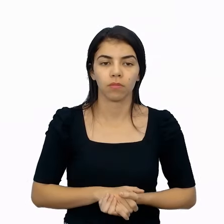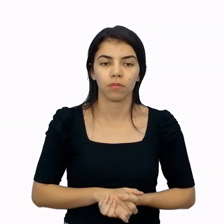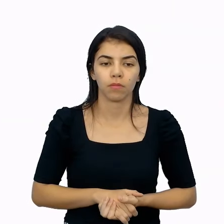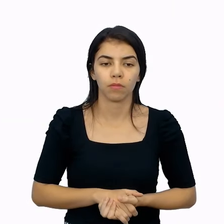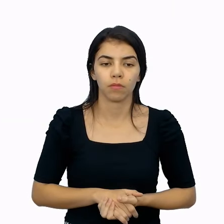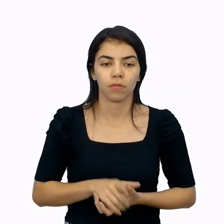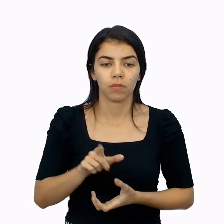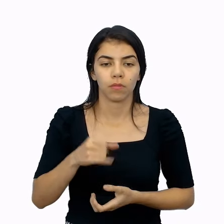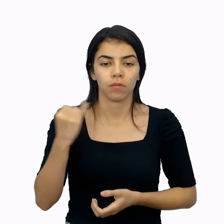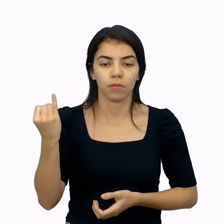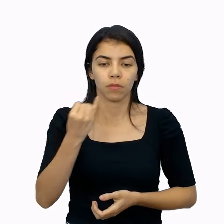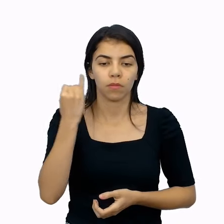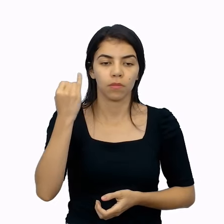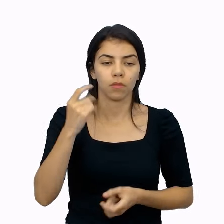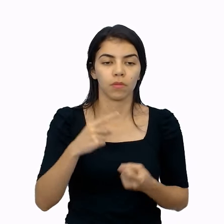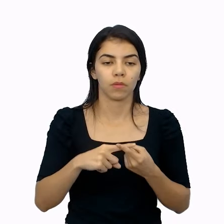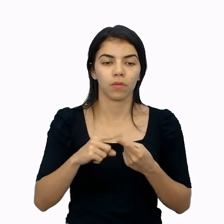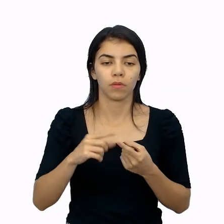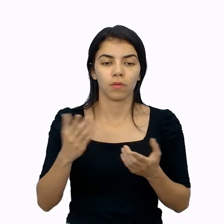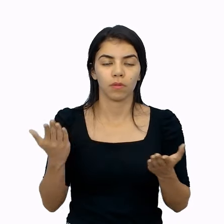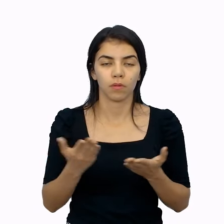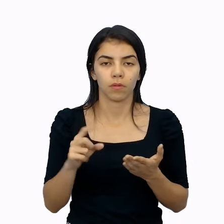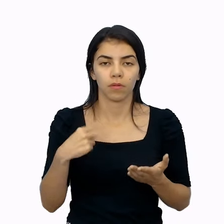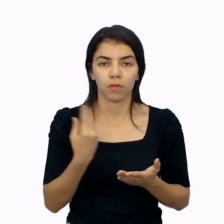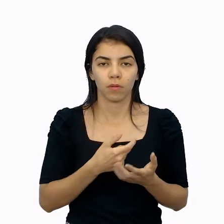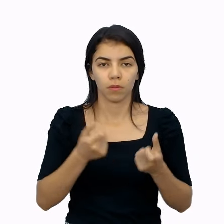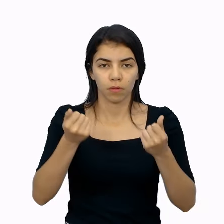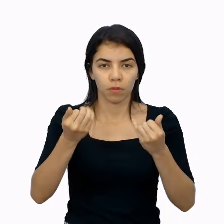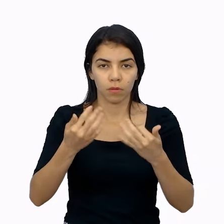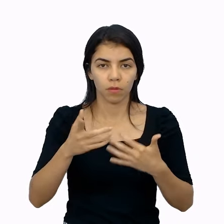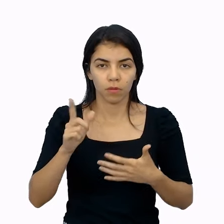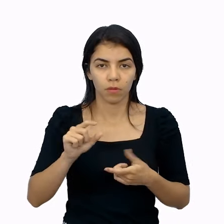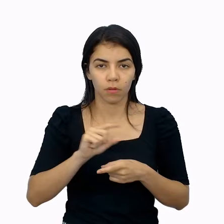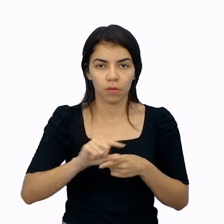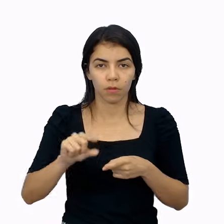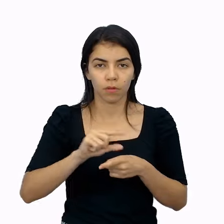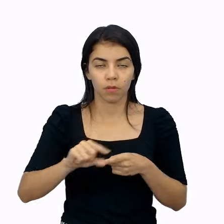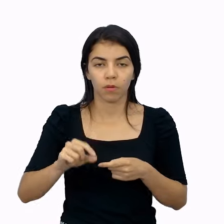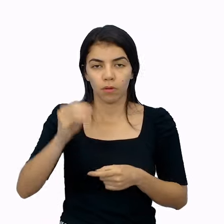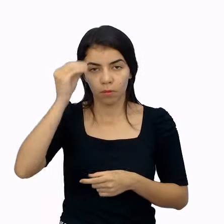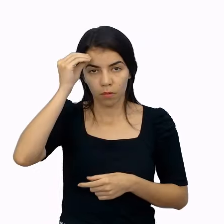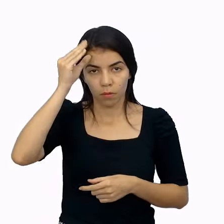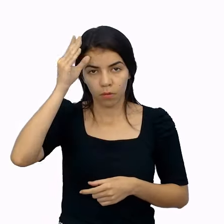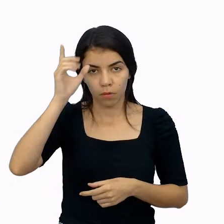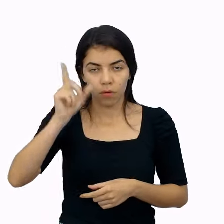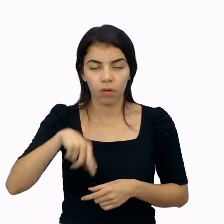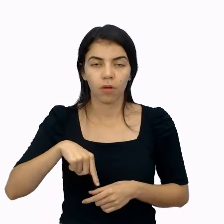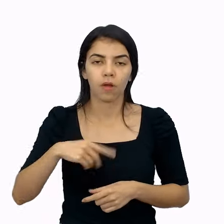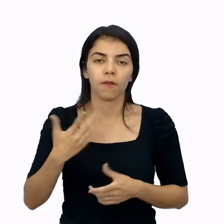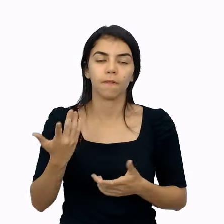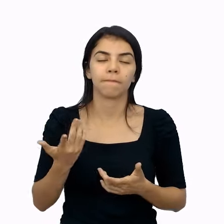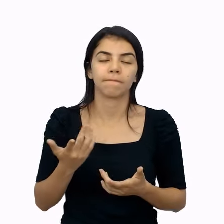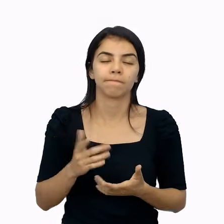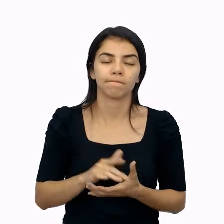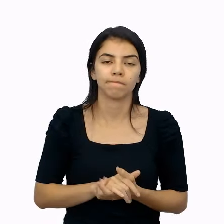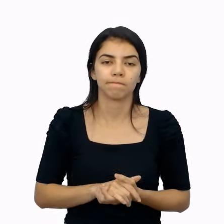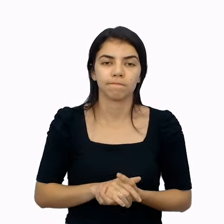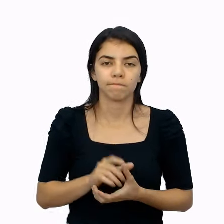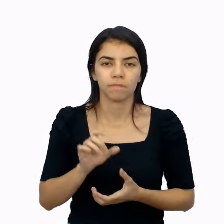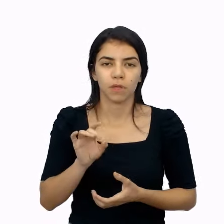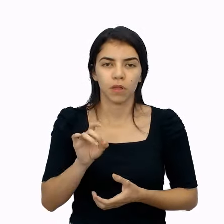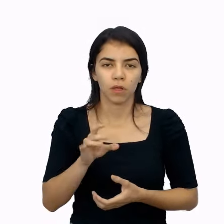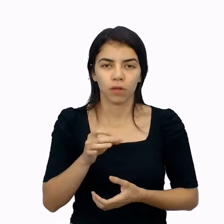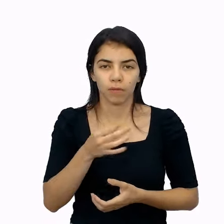é muito importante, porque nós vamos falar aqui de como as pílulas do conhecimento irão, claro, é só um spoiler,